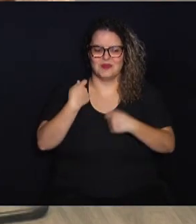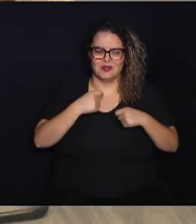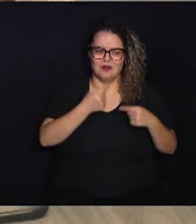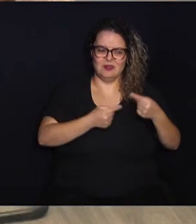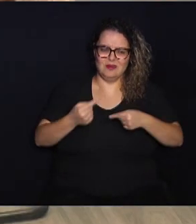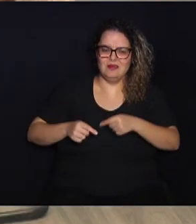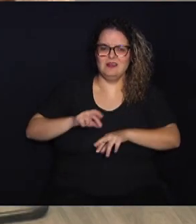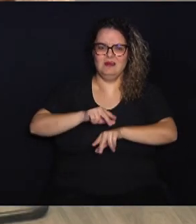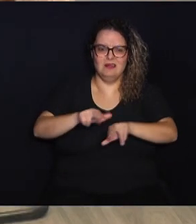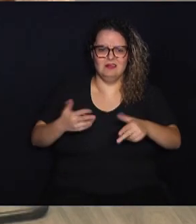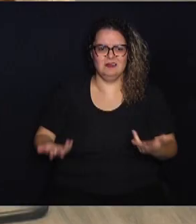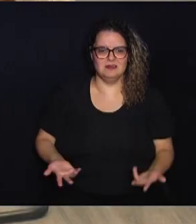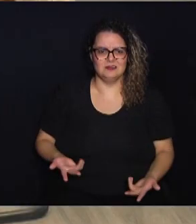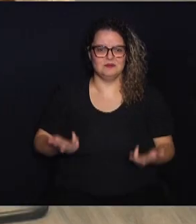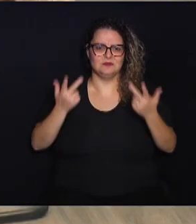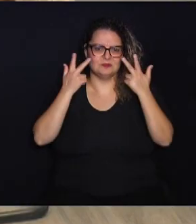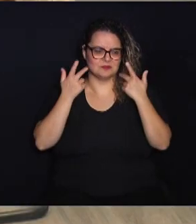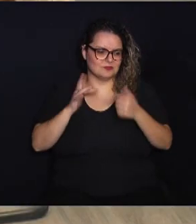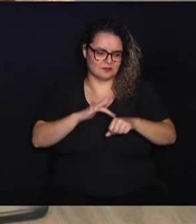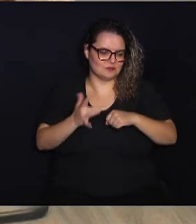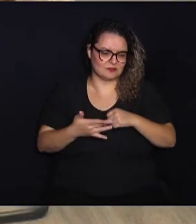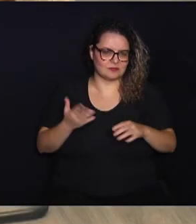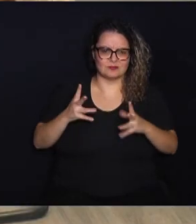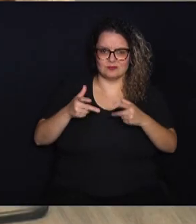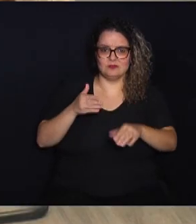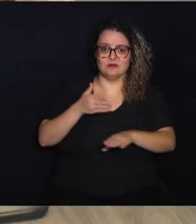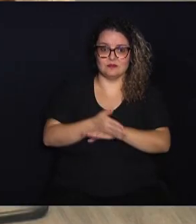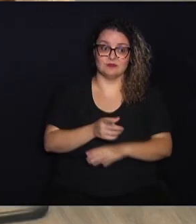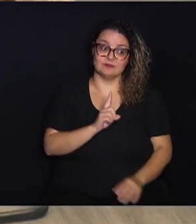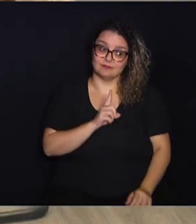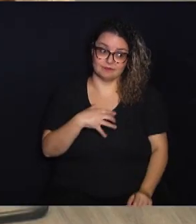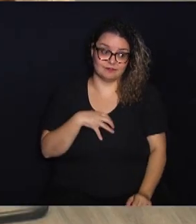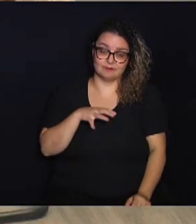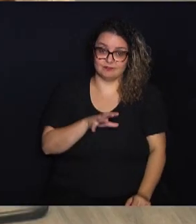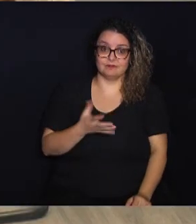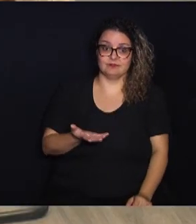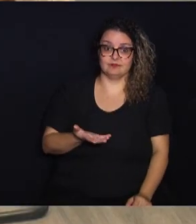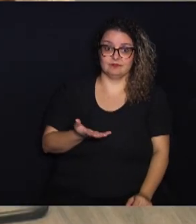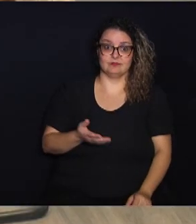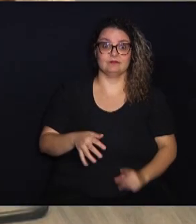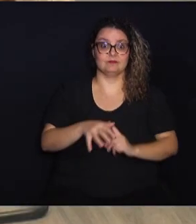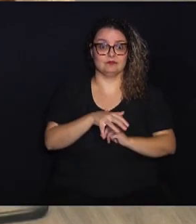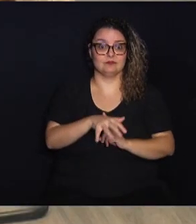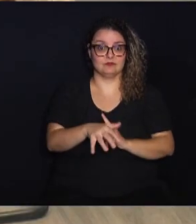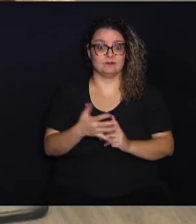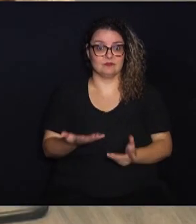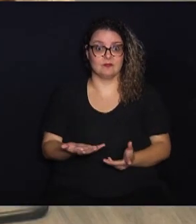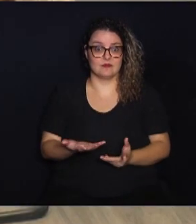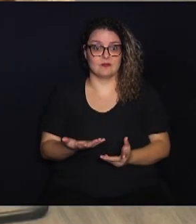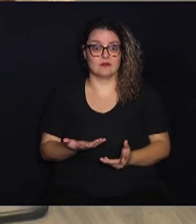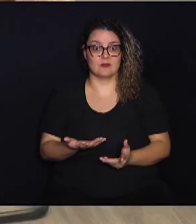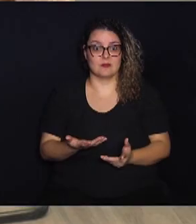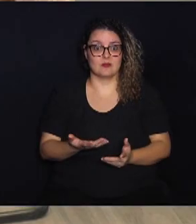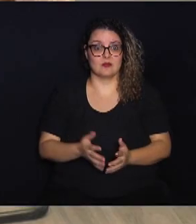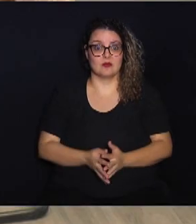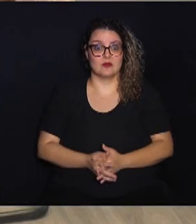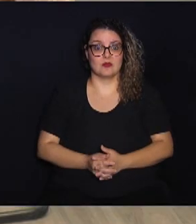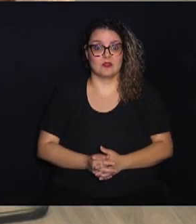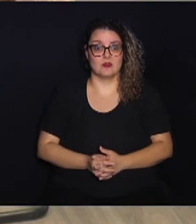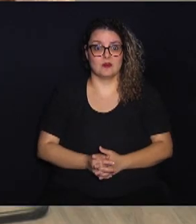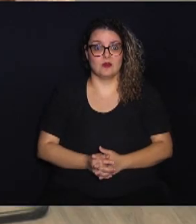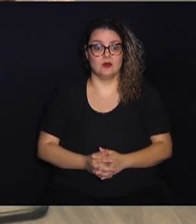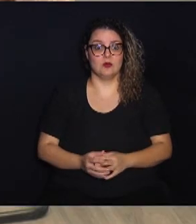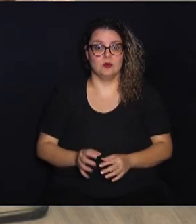né? Porque é normal, rede social, todo mundo acessa, mas não é assim. Vai influencia qual